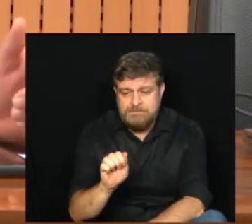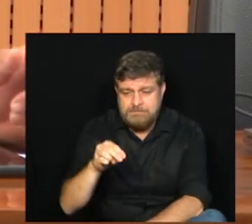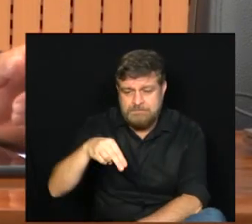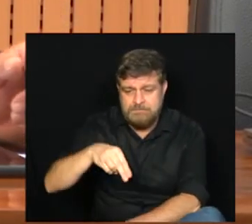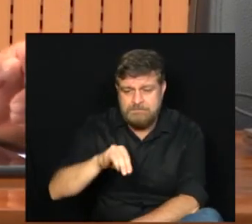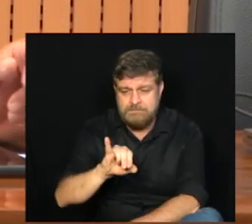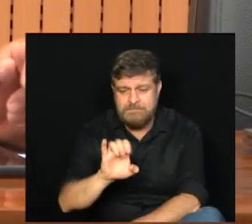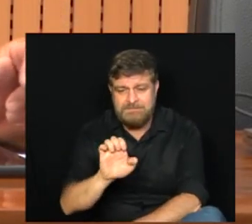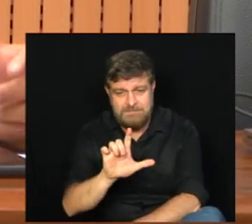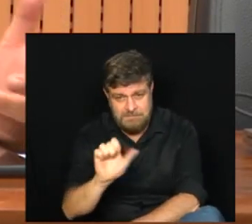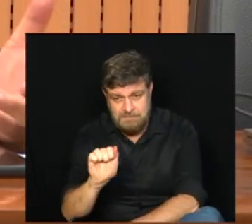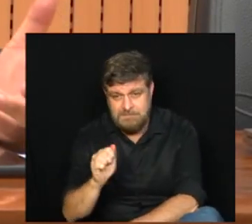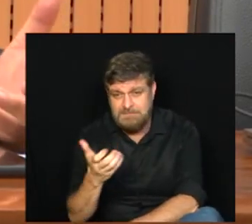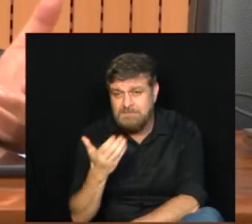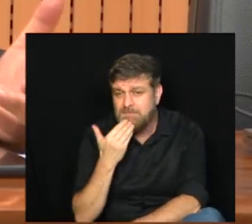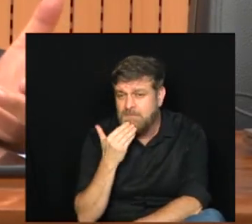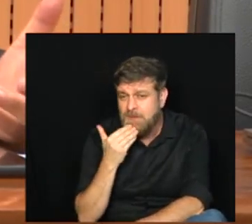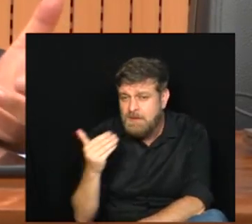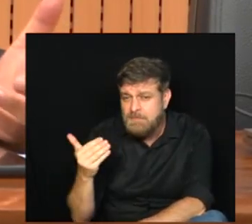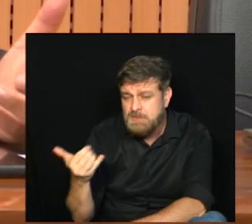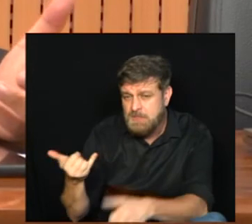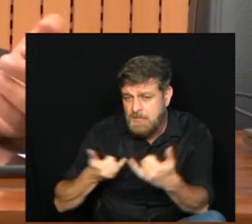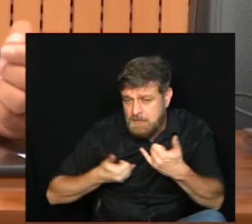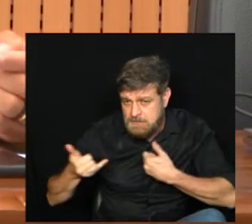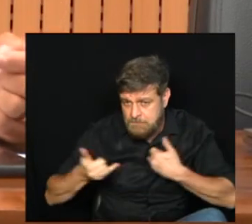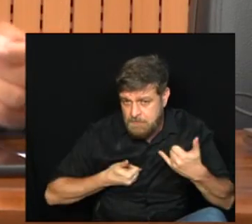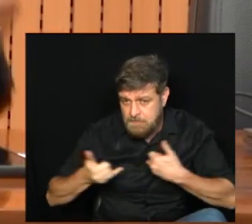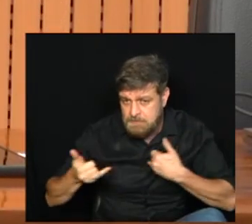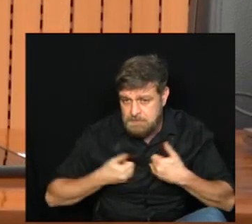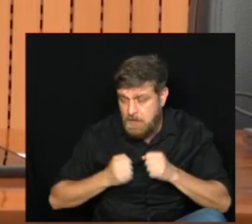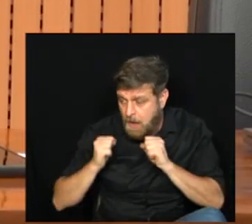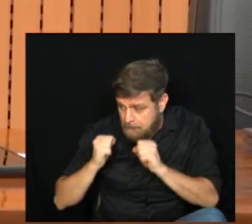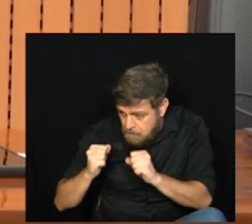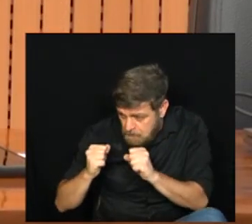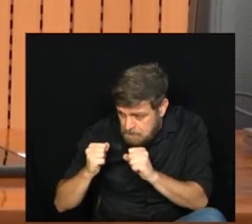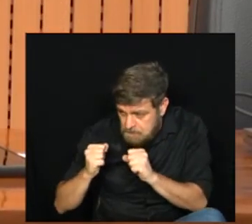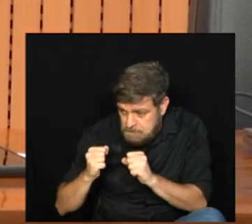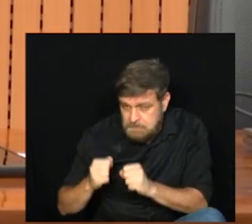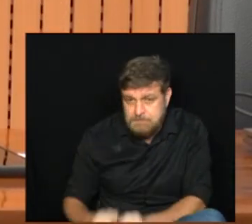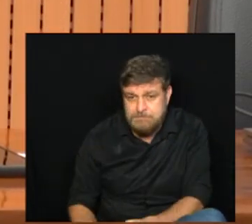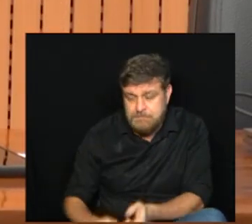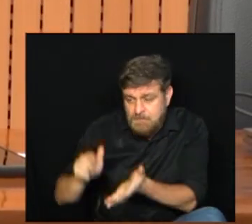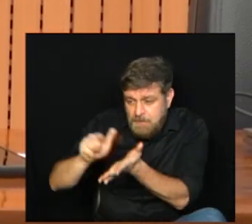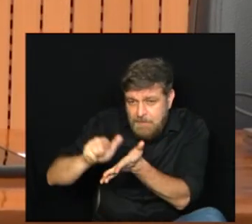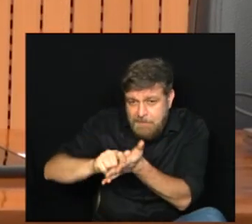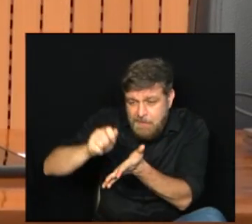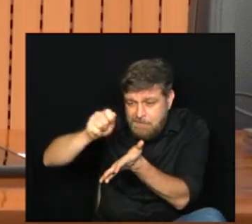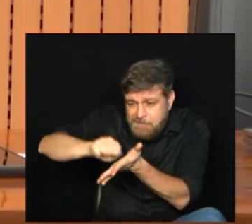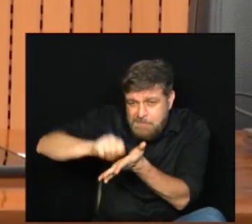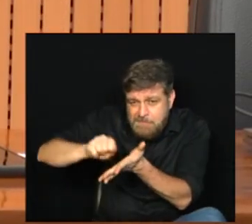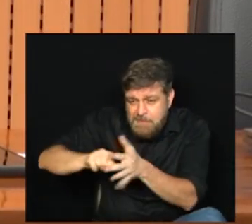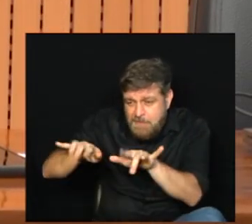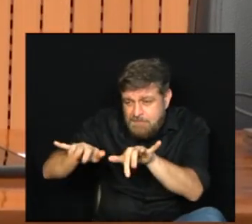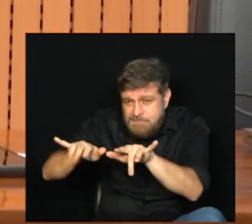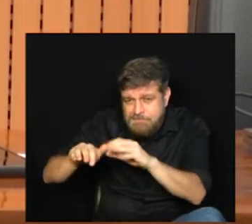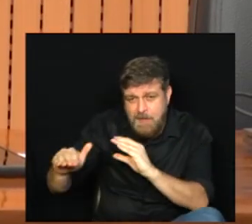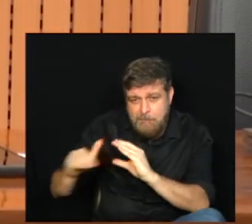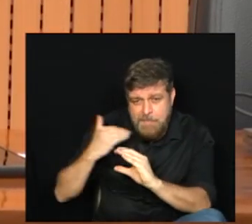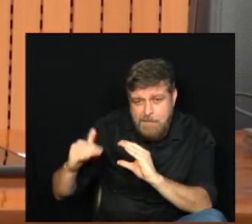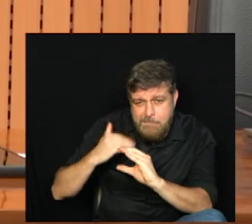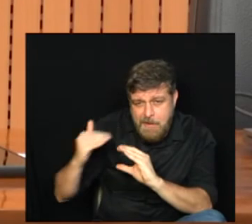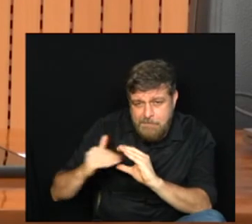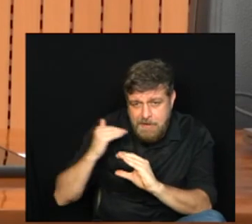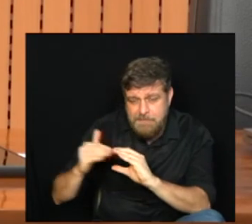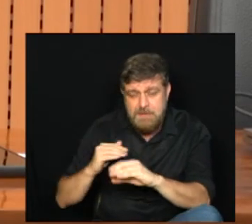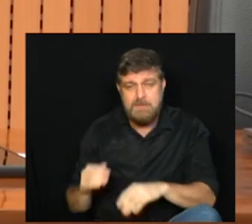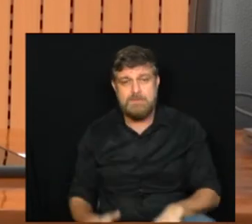própria Daniela, essas informações que vocês nos passaram, se puderem nos escrever e encaminhar através do e-mail do